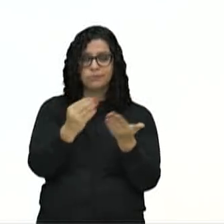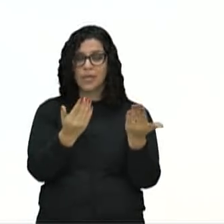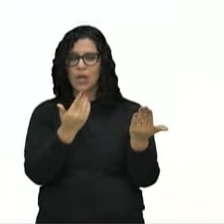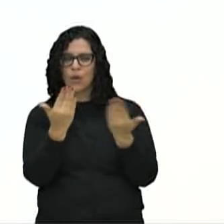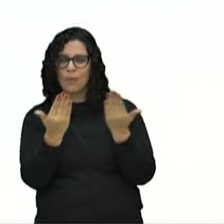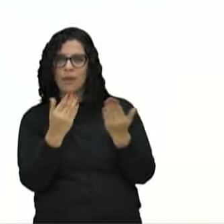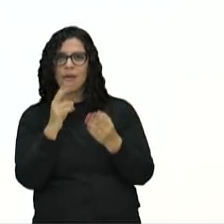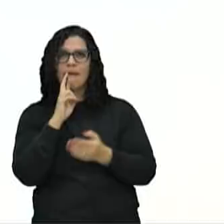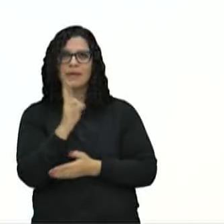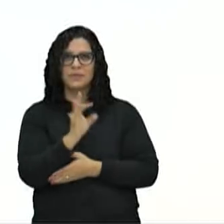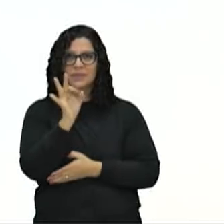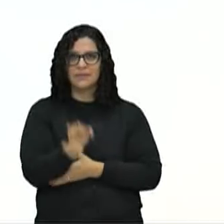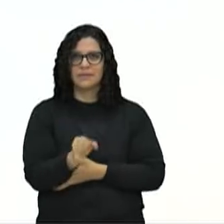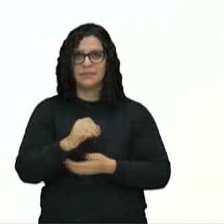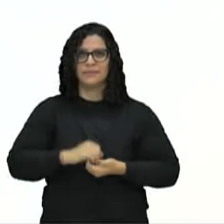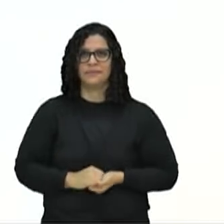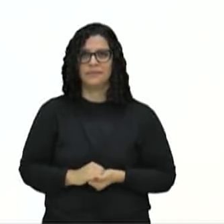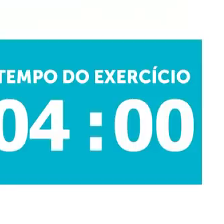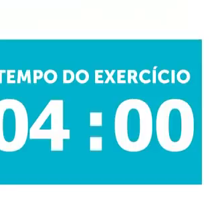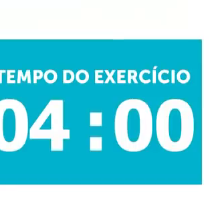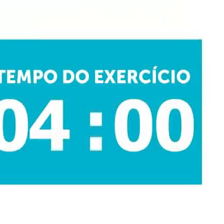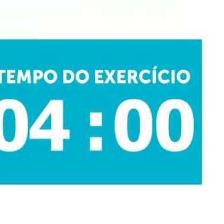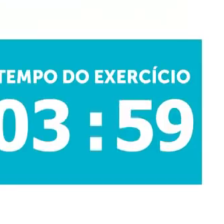a resposta correta.